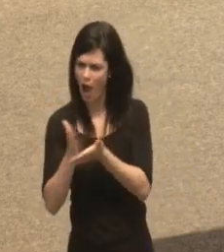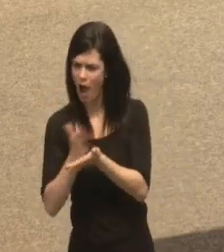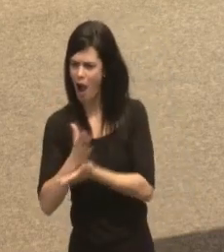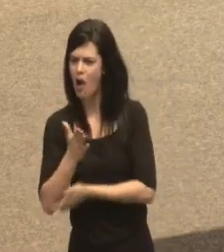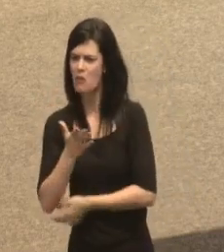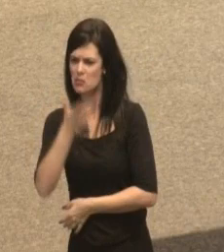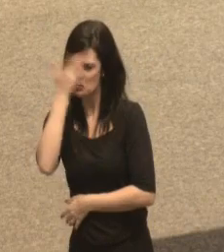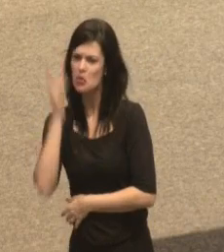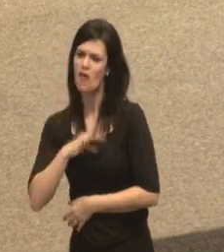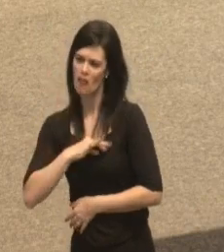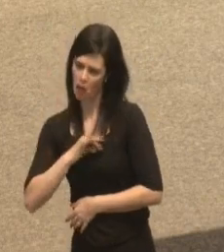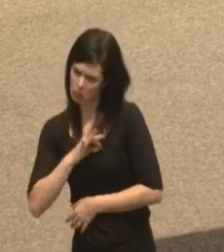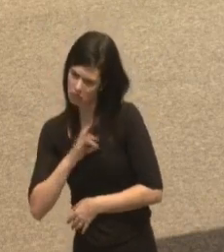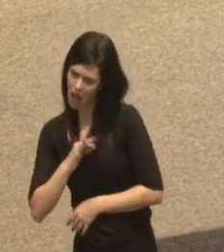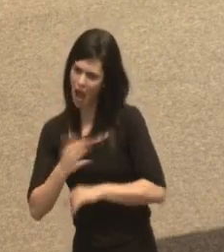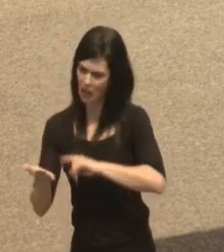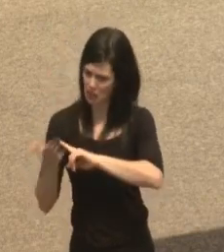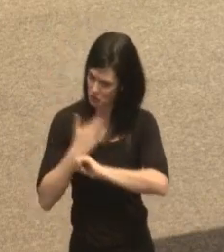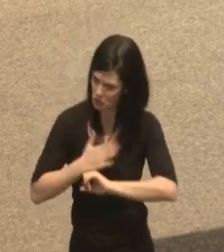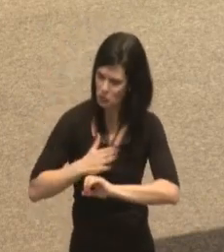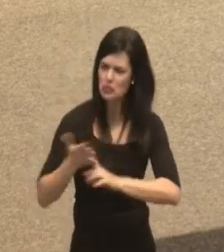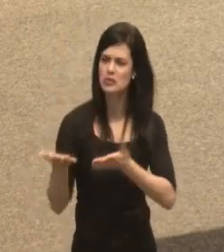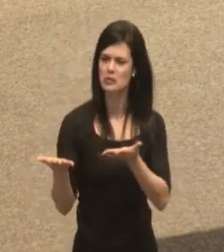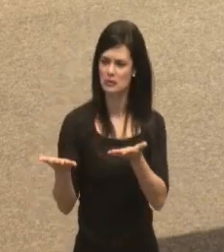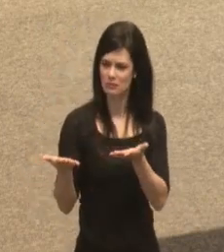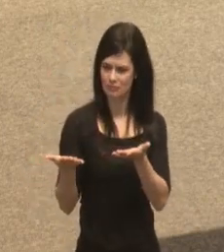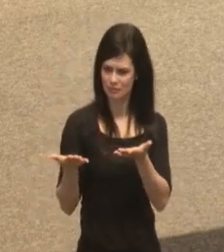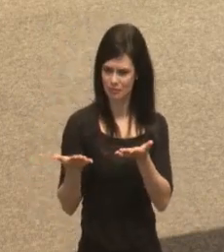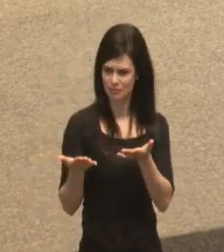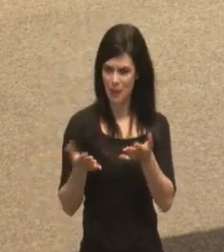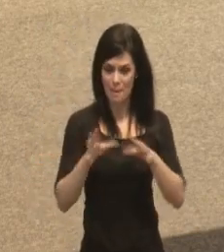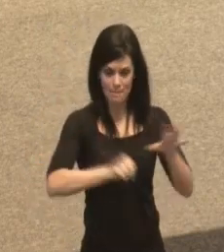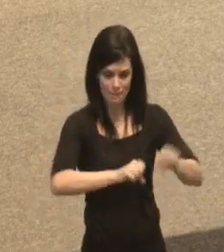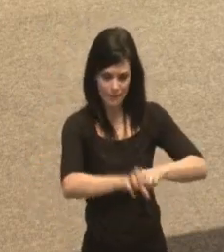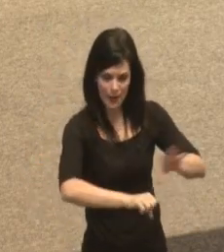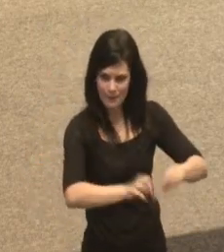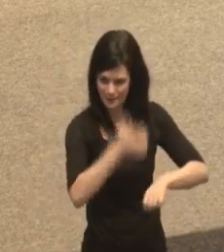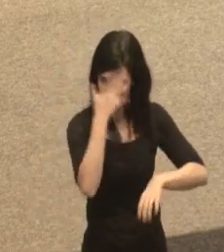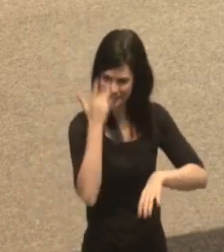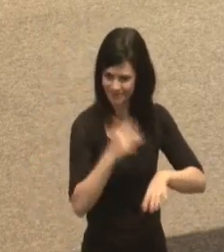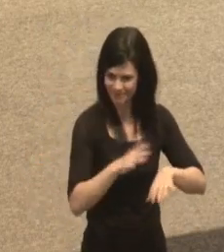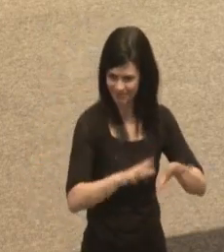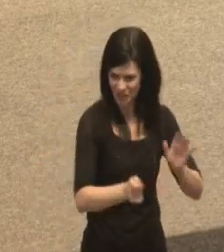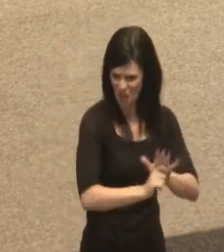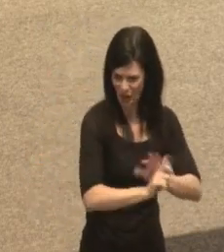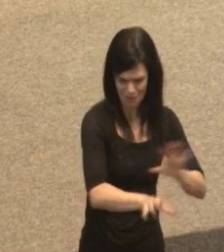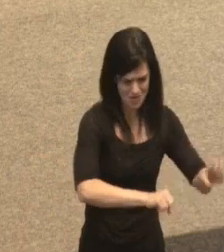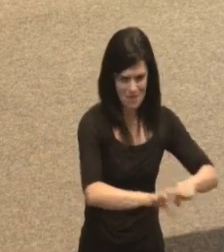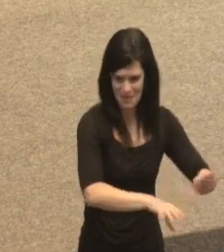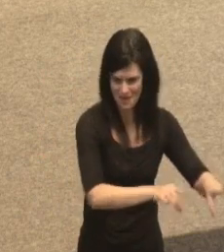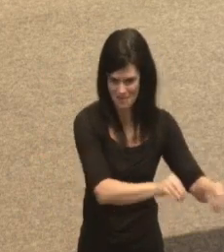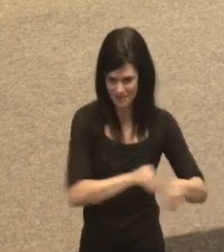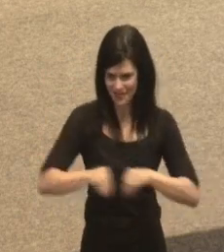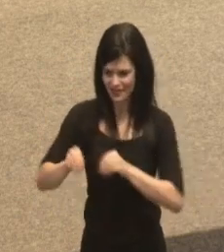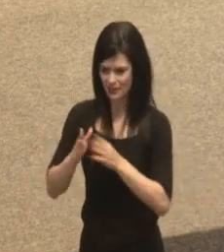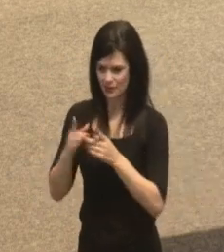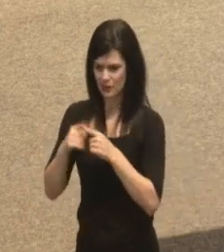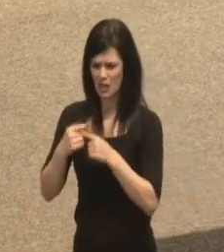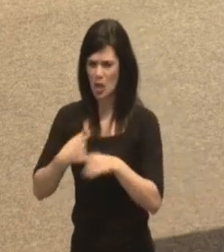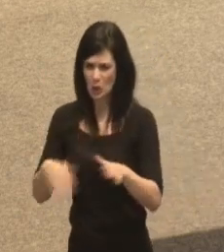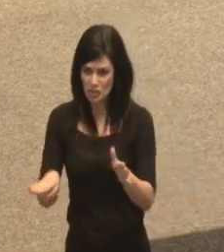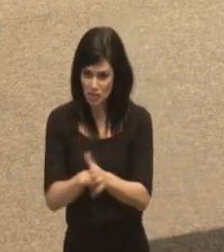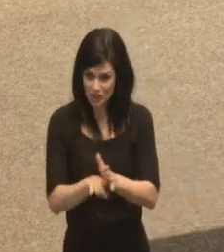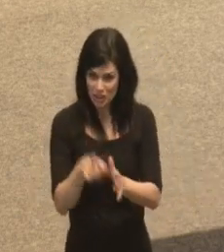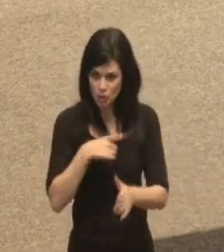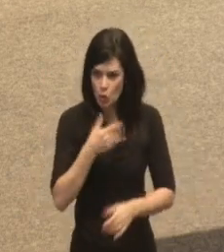foram nos ajudar. A primeira igreja cedeu as dependências e nós fomos para a rua. Quando nós chegamos logo cedo, tinha um cadáver, irmãos.